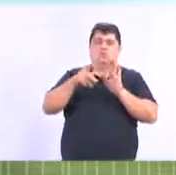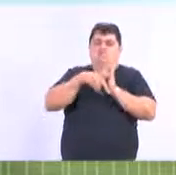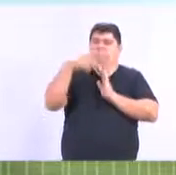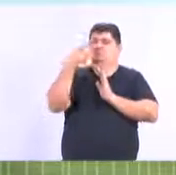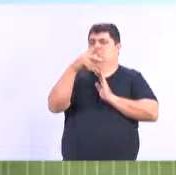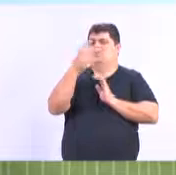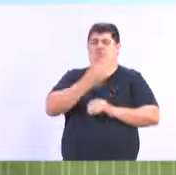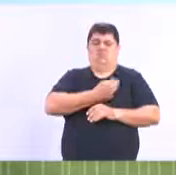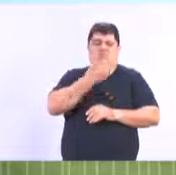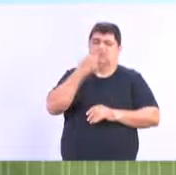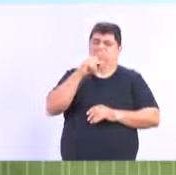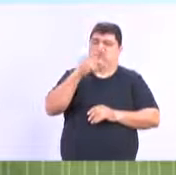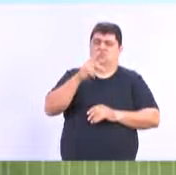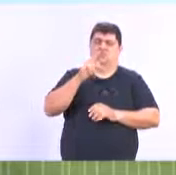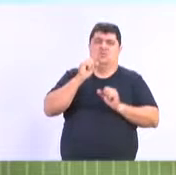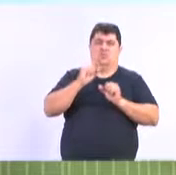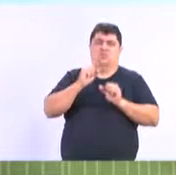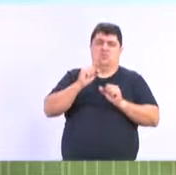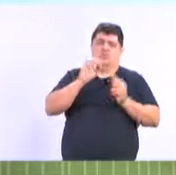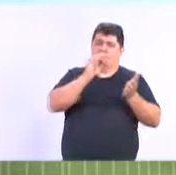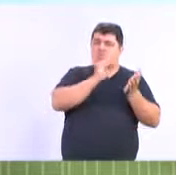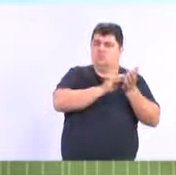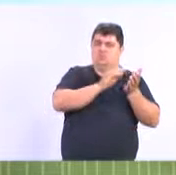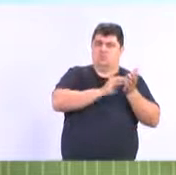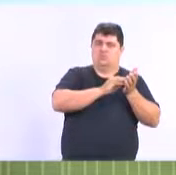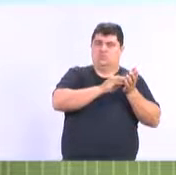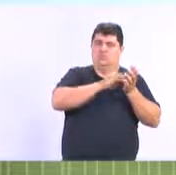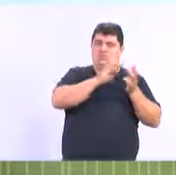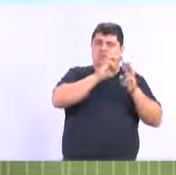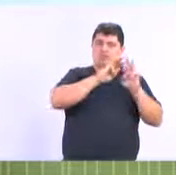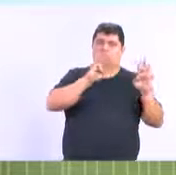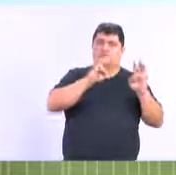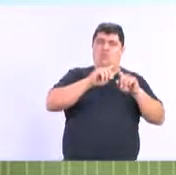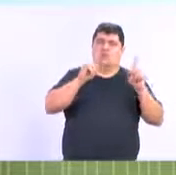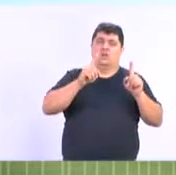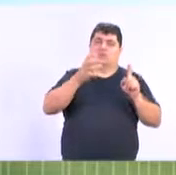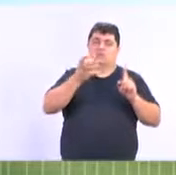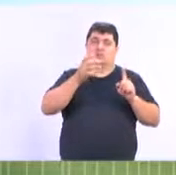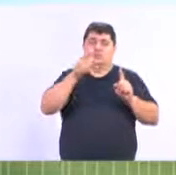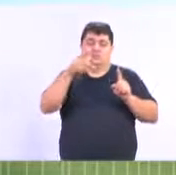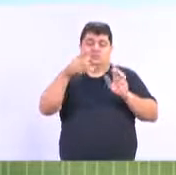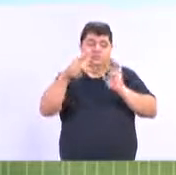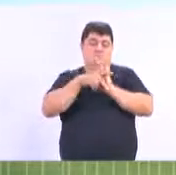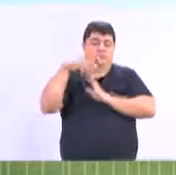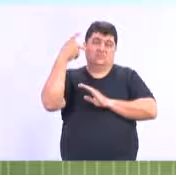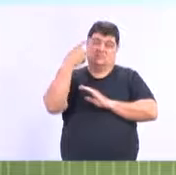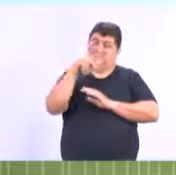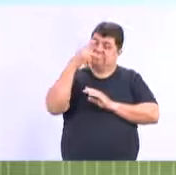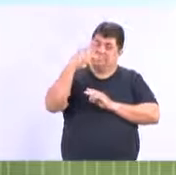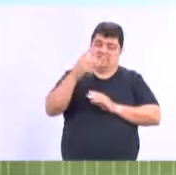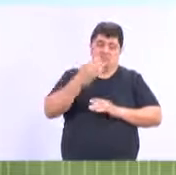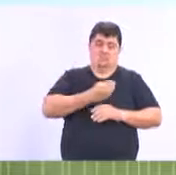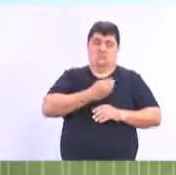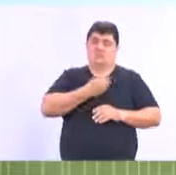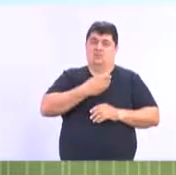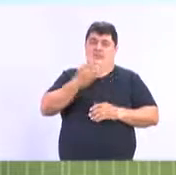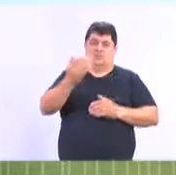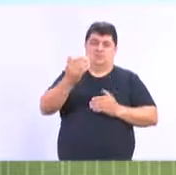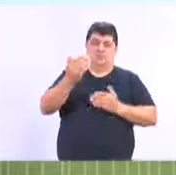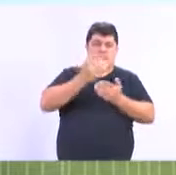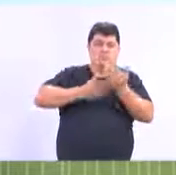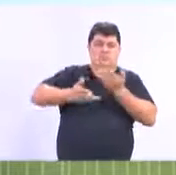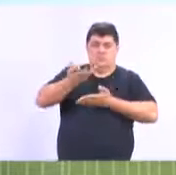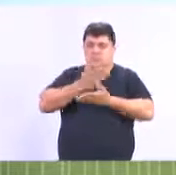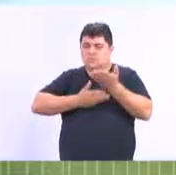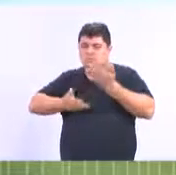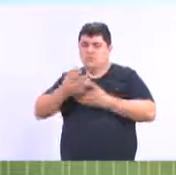foi postado no ambiente virtual, mas eu quero que realmente vocês discutam. Pode ver que a atividade está aí